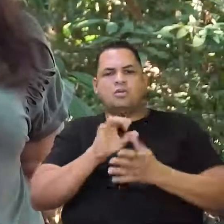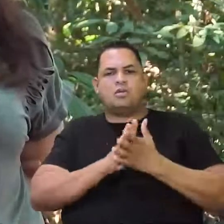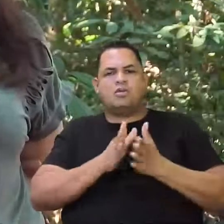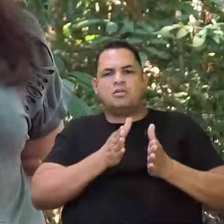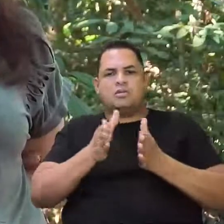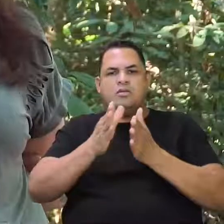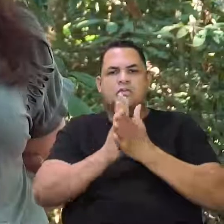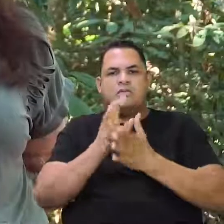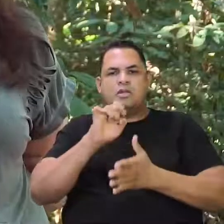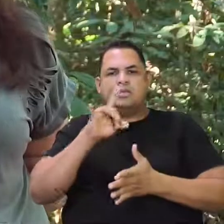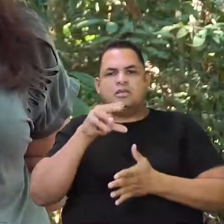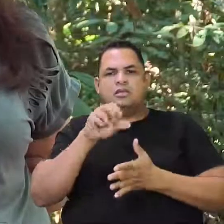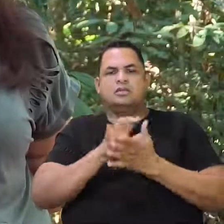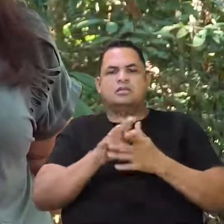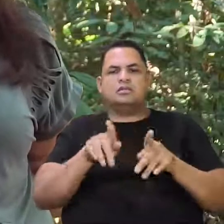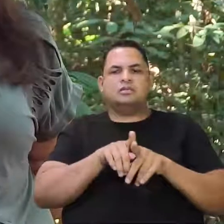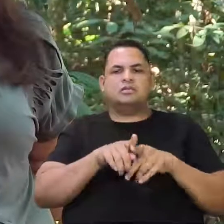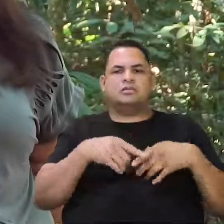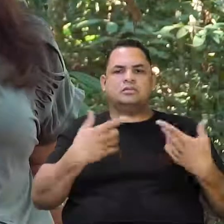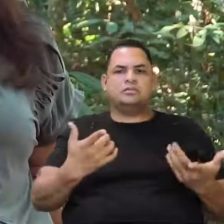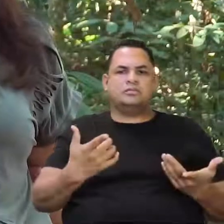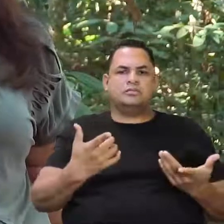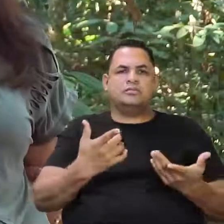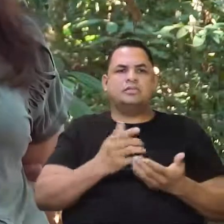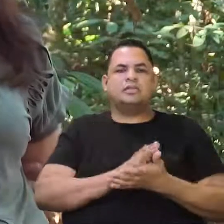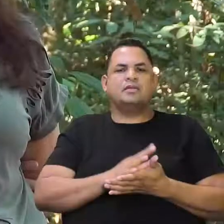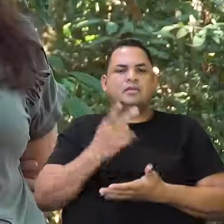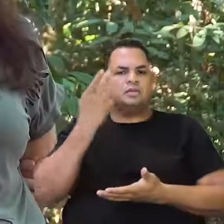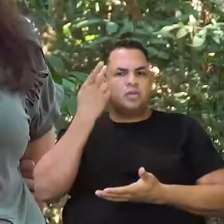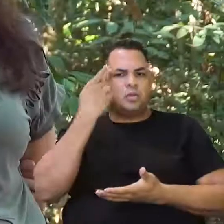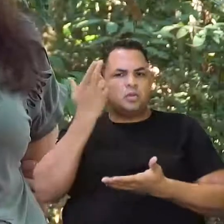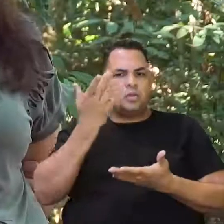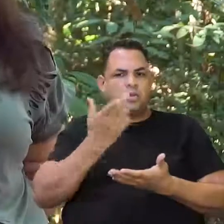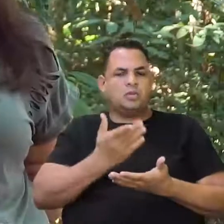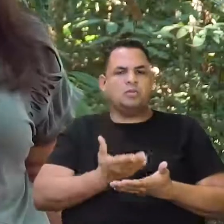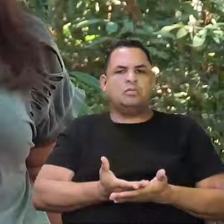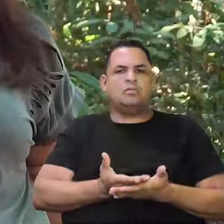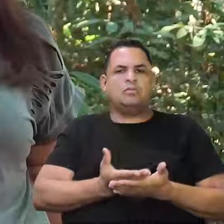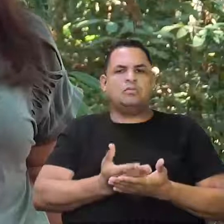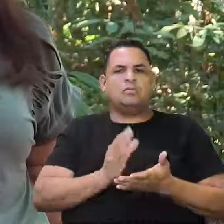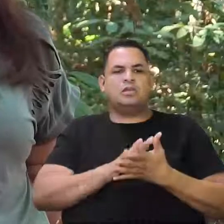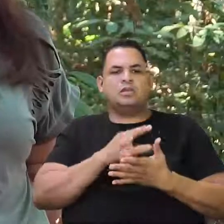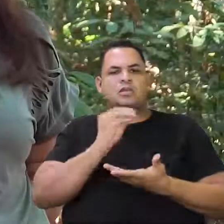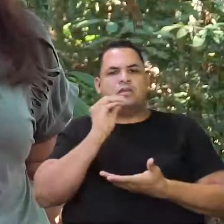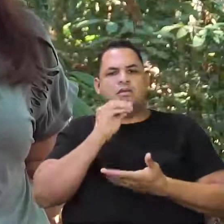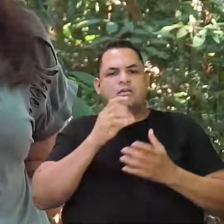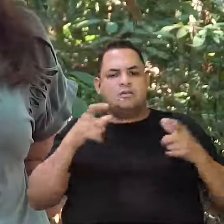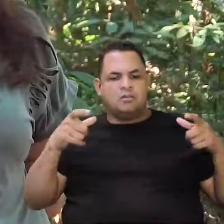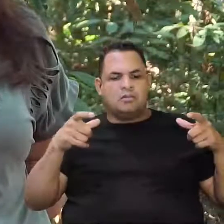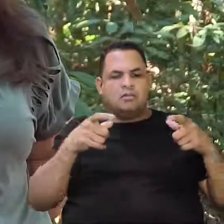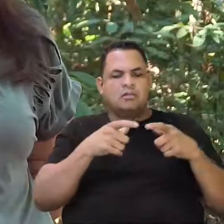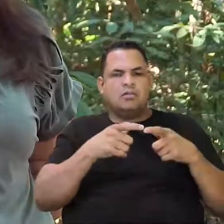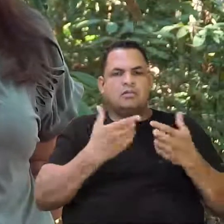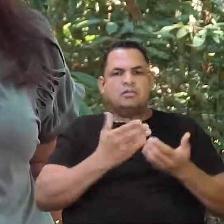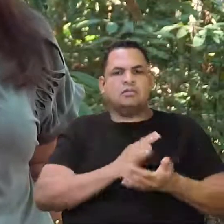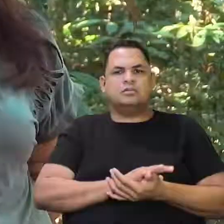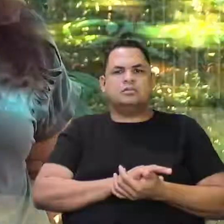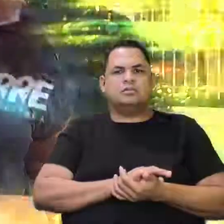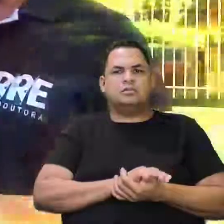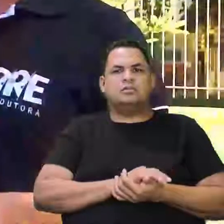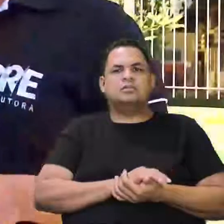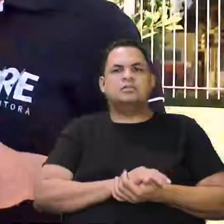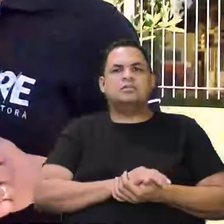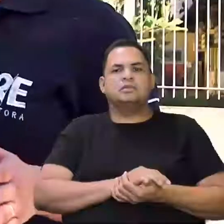aqui abrange a maior parte do estado, que é mais comum e que está vulnerável de extinção, é o Plectronecebus